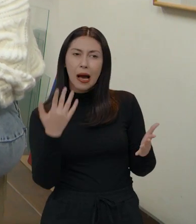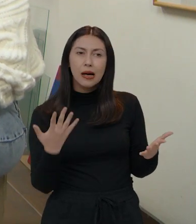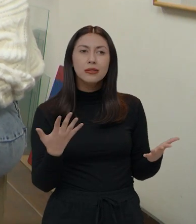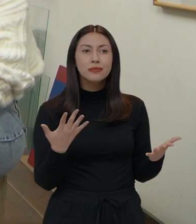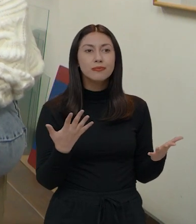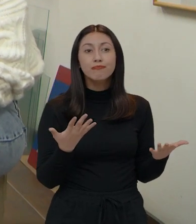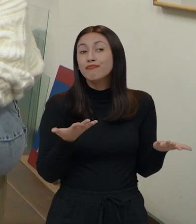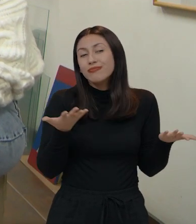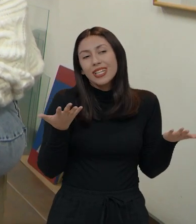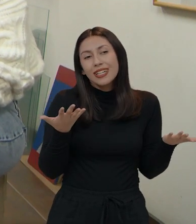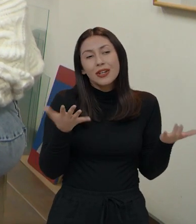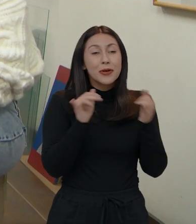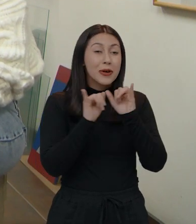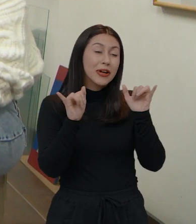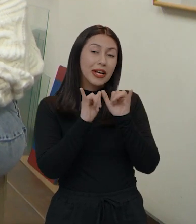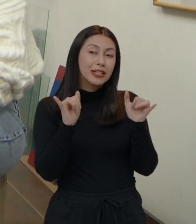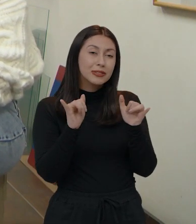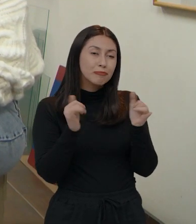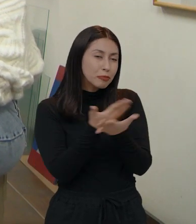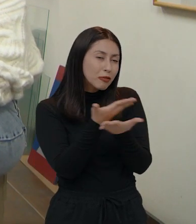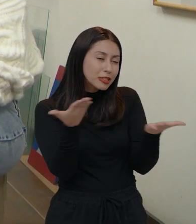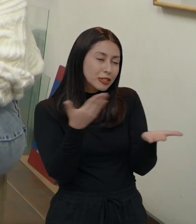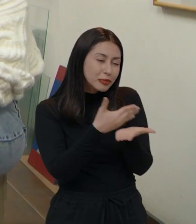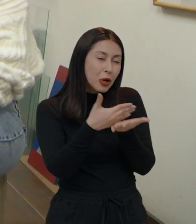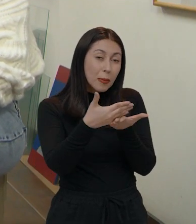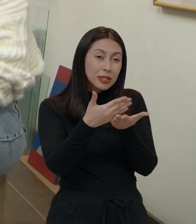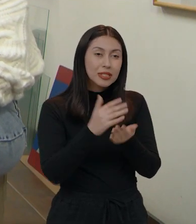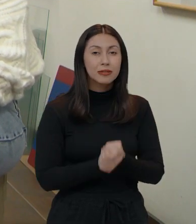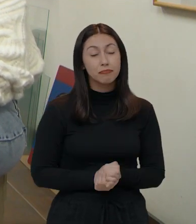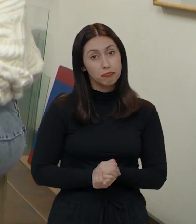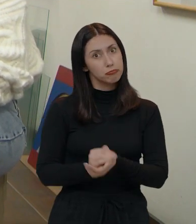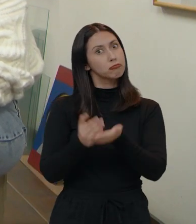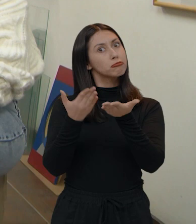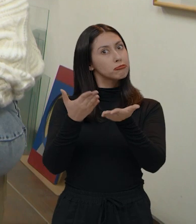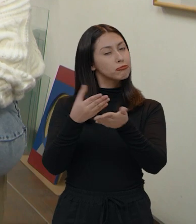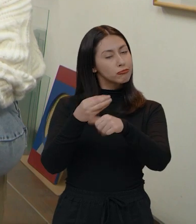não... Mas é isso aí, é um recado para a turma que está começando. Não,